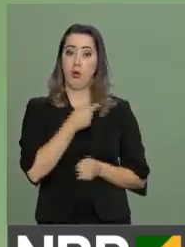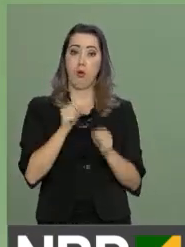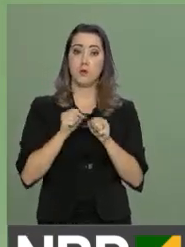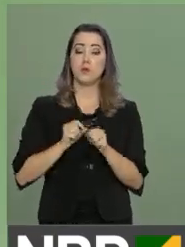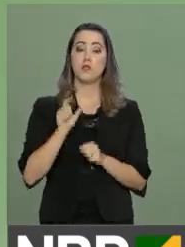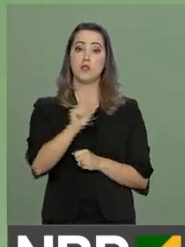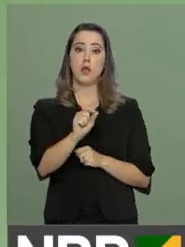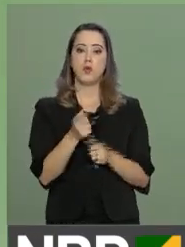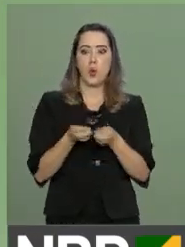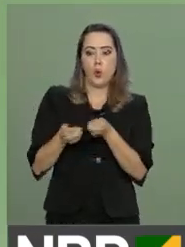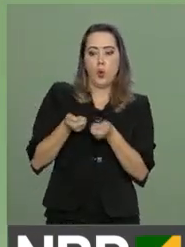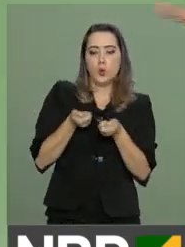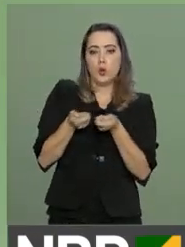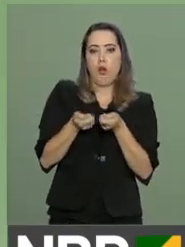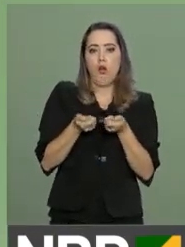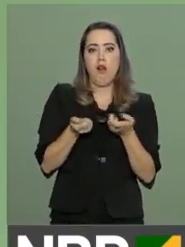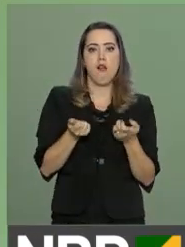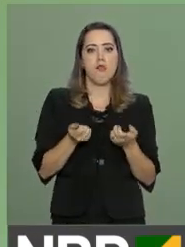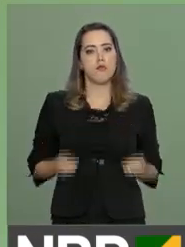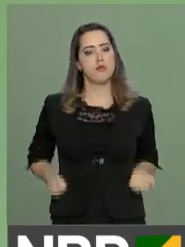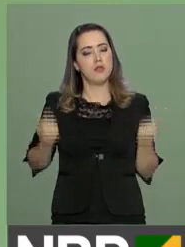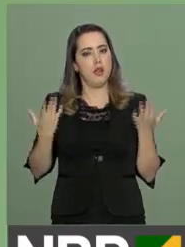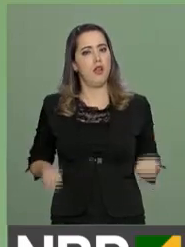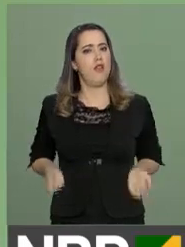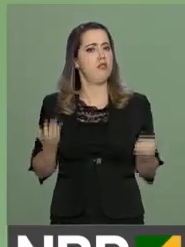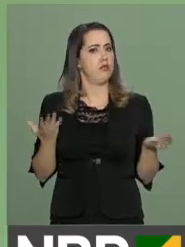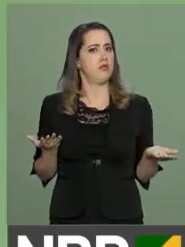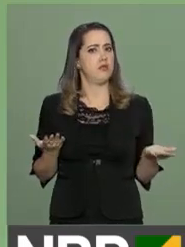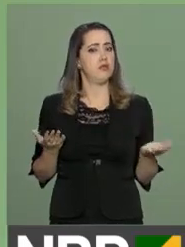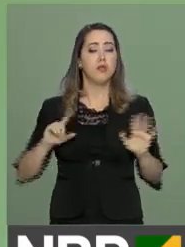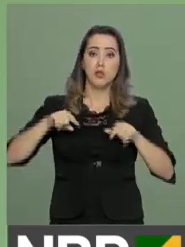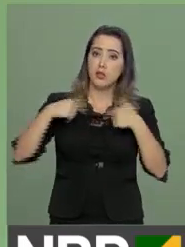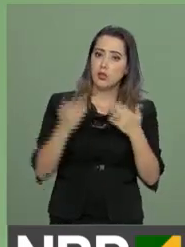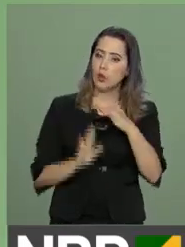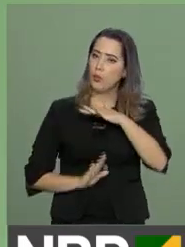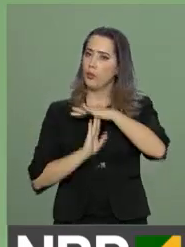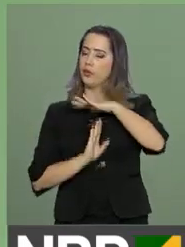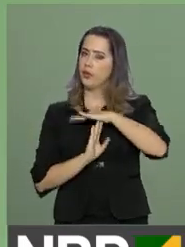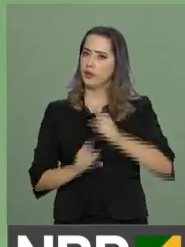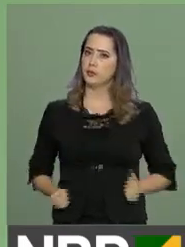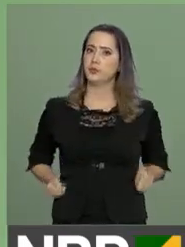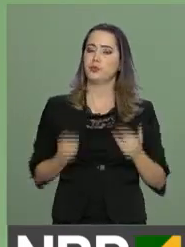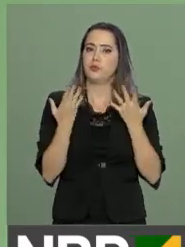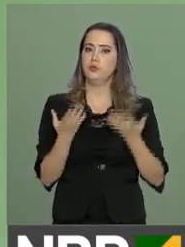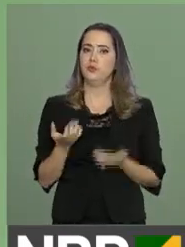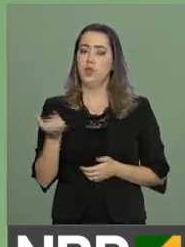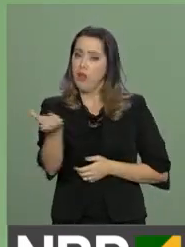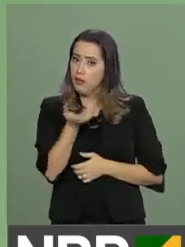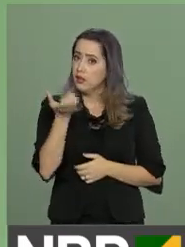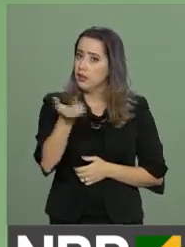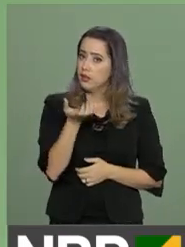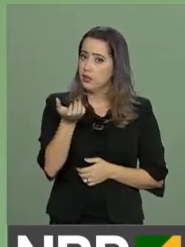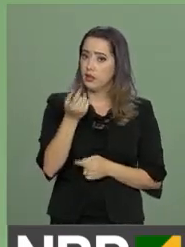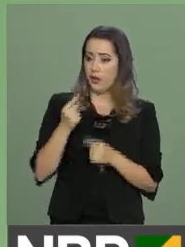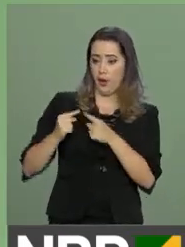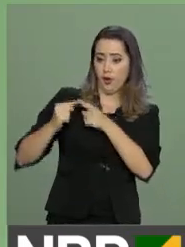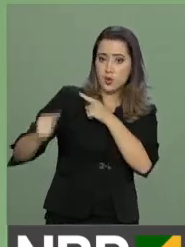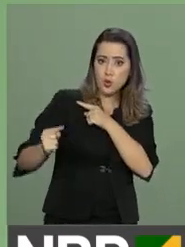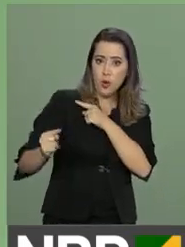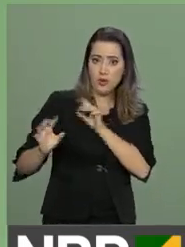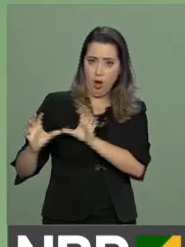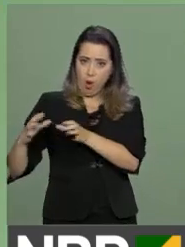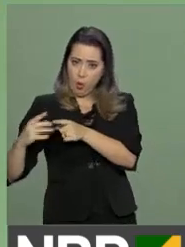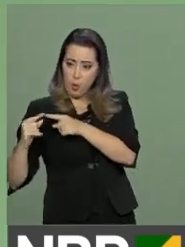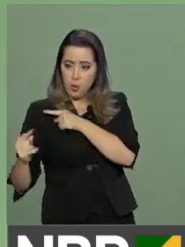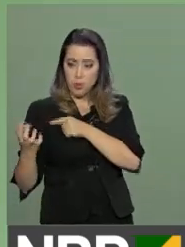resolvemos conter os gastos públicos, e daí o teto dos gastos. Quem quiser opor-se